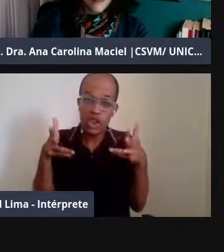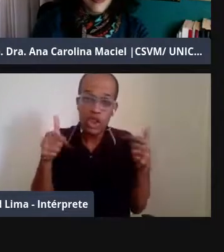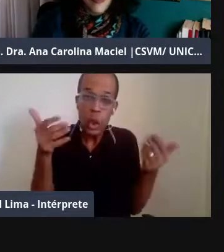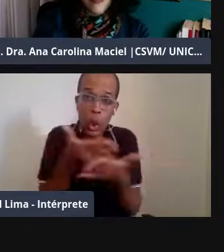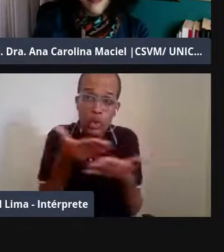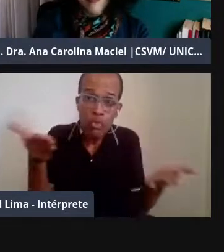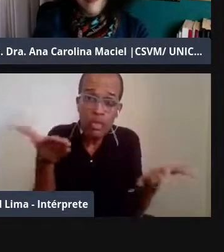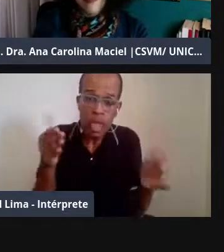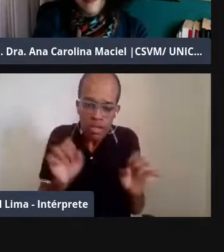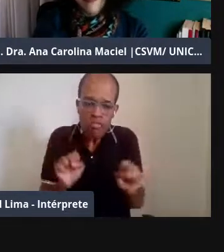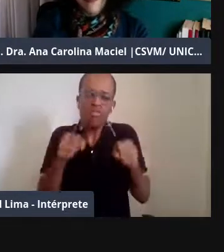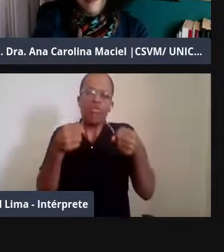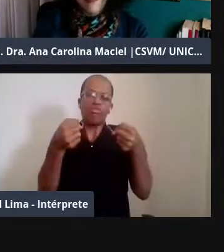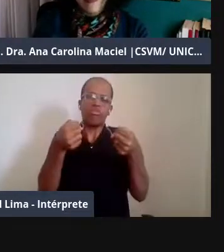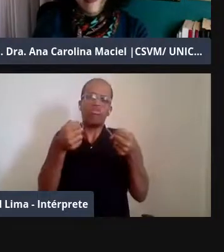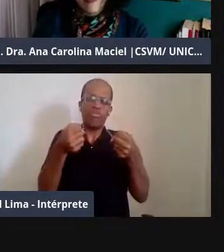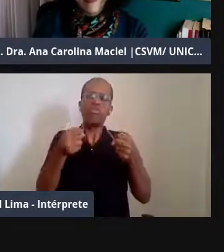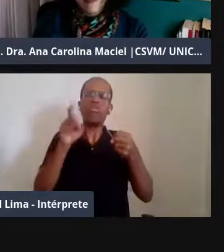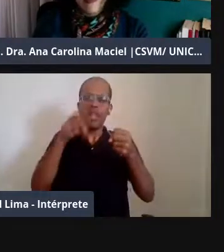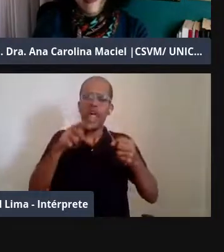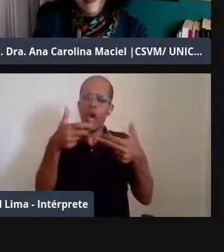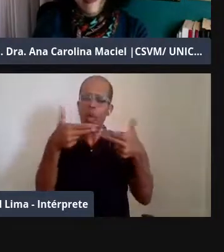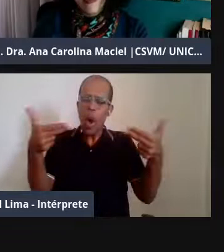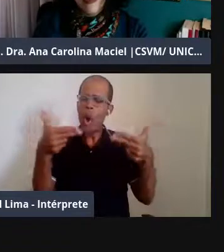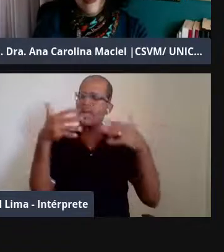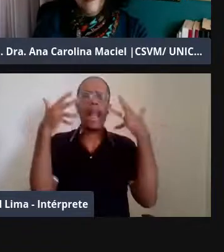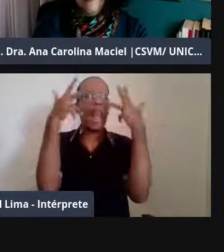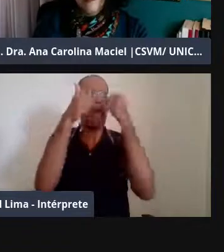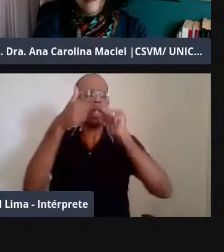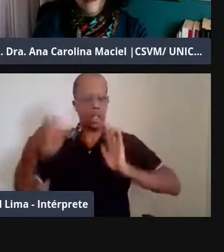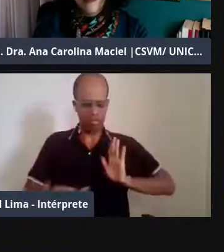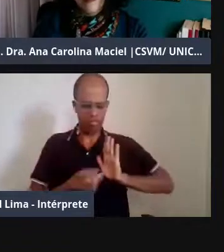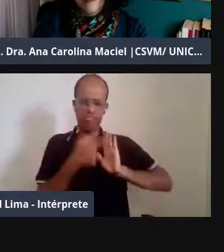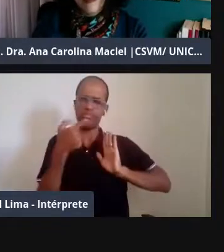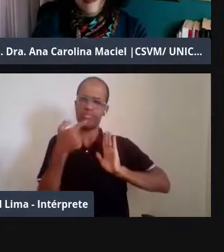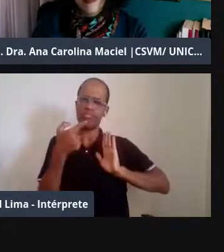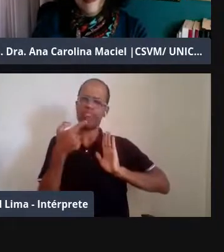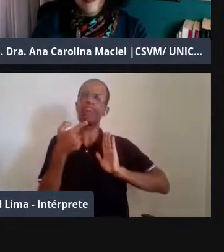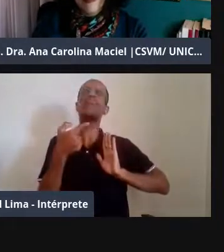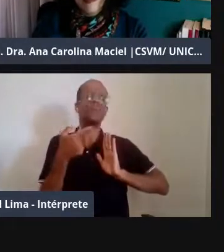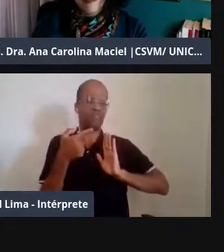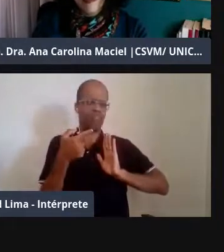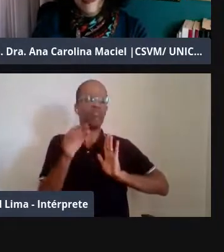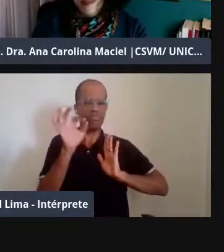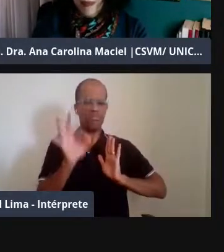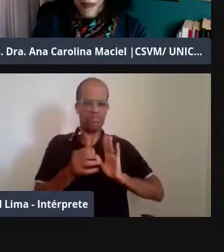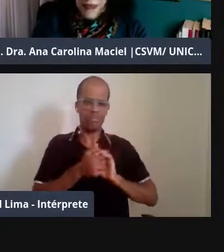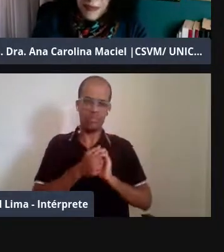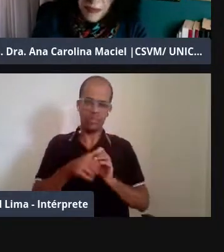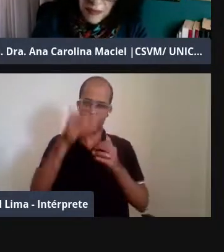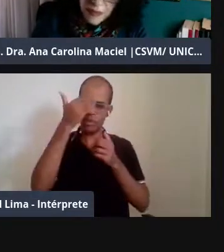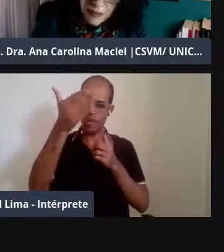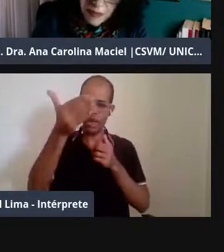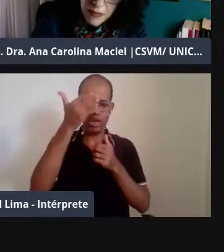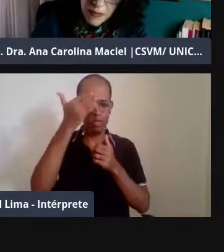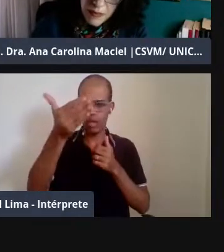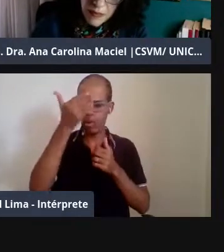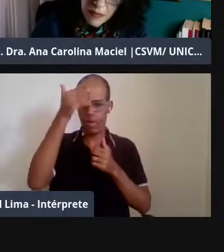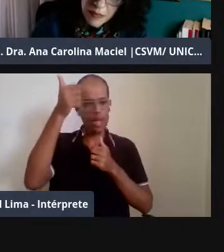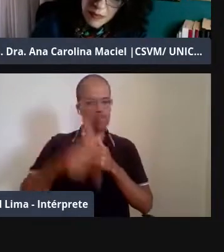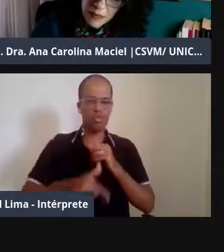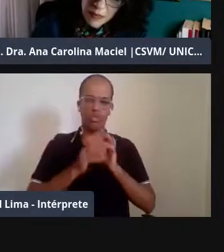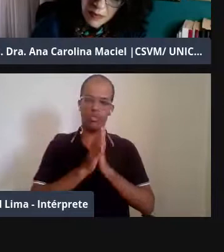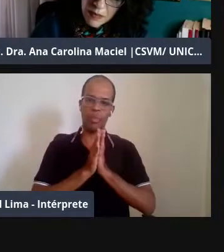defendem é uma causa linda que toca no coração e na alma de todos nós. Obrigado, obrigado mais uma vez,